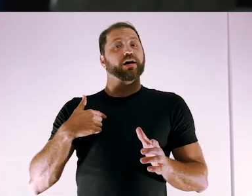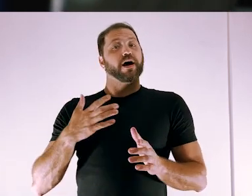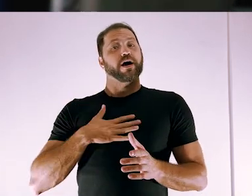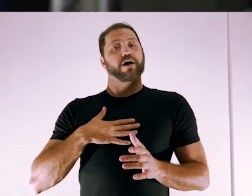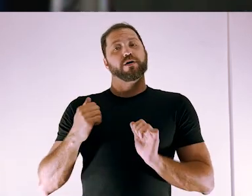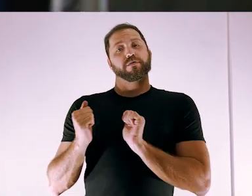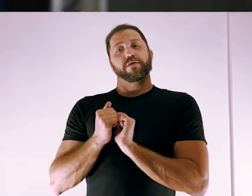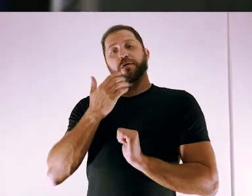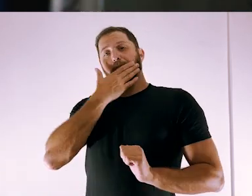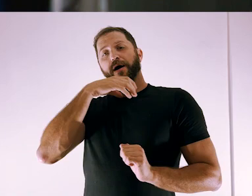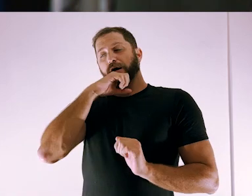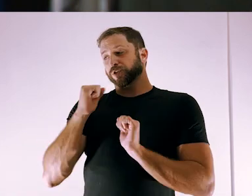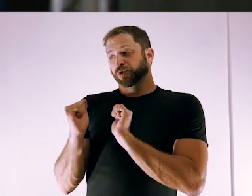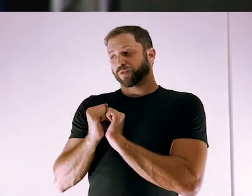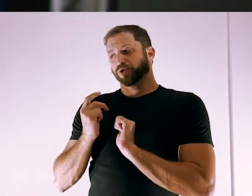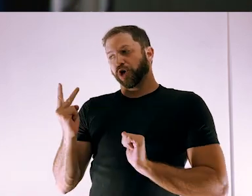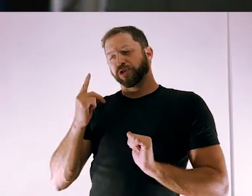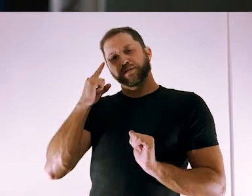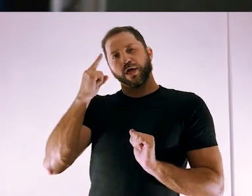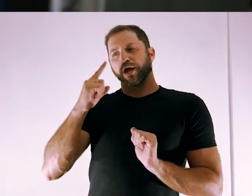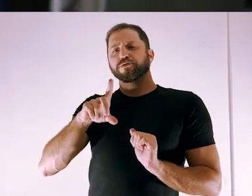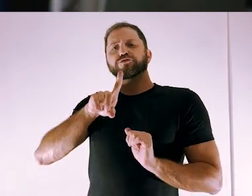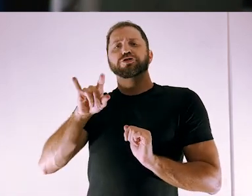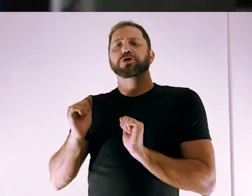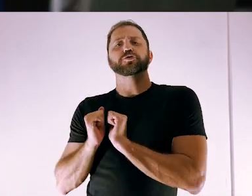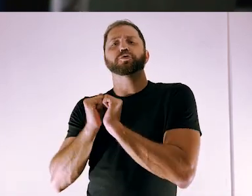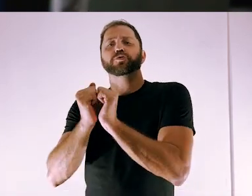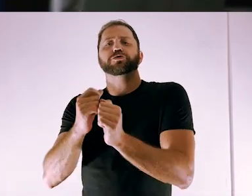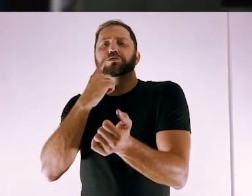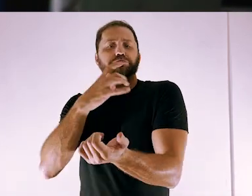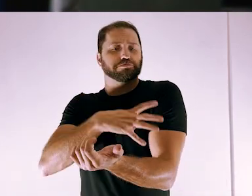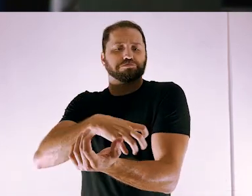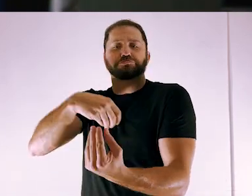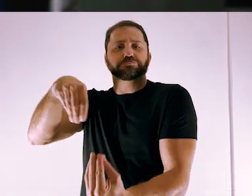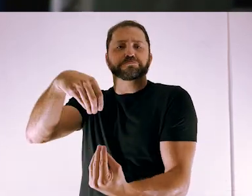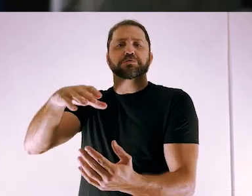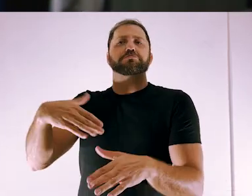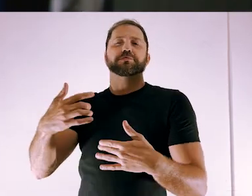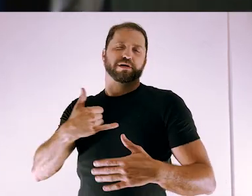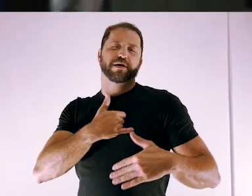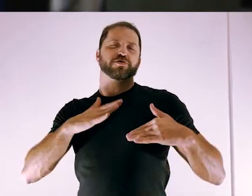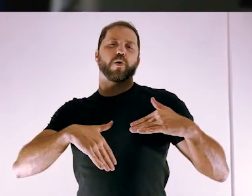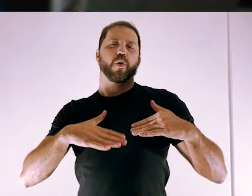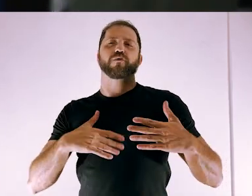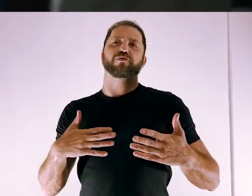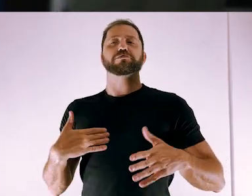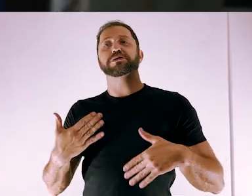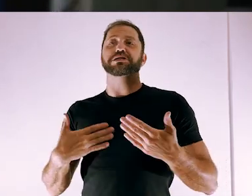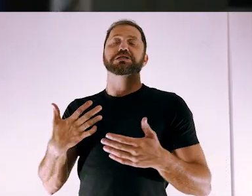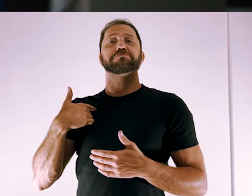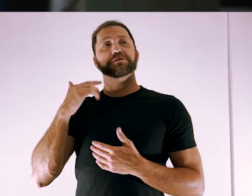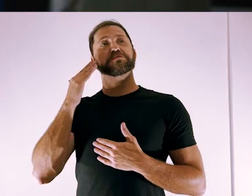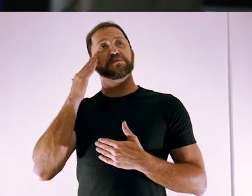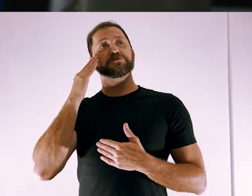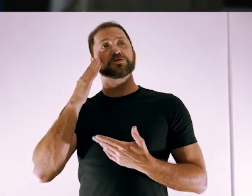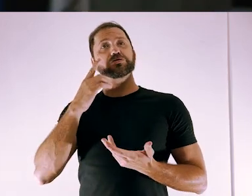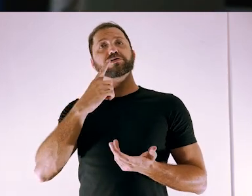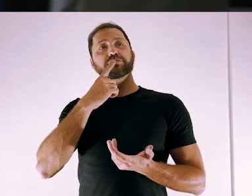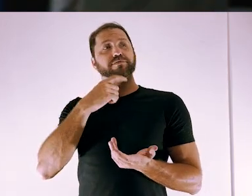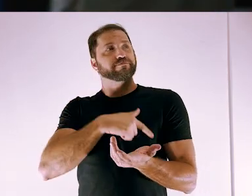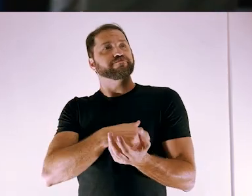Começou com uma ideia minha e do meu pai. A gente foi doar junto uma vez, eu acabei gostando, era mais novo na época, eu